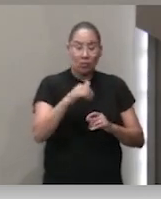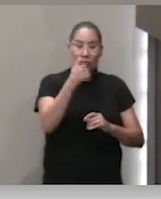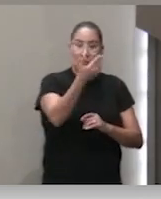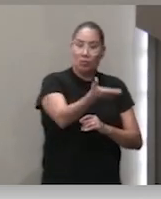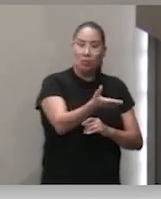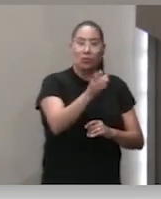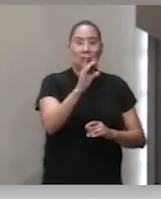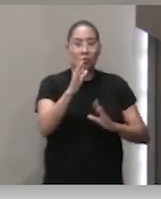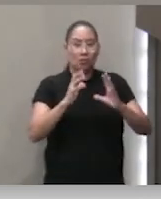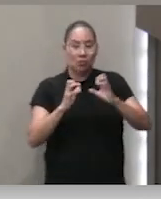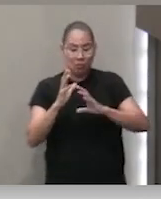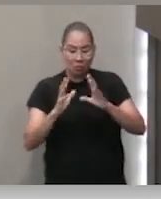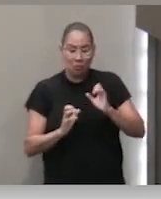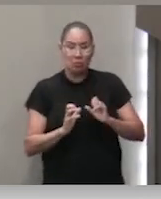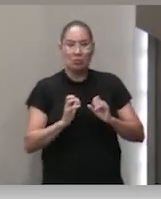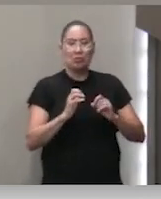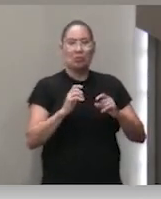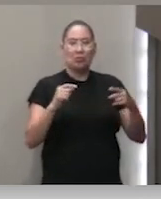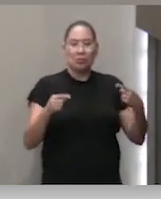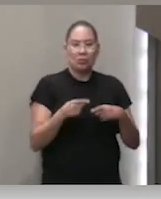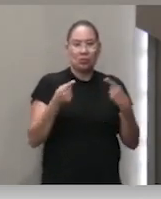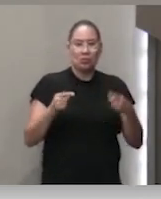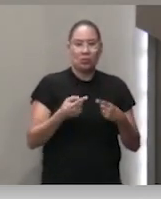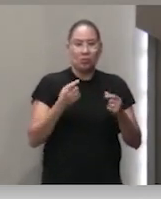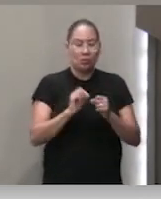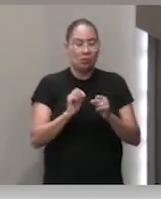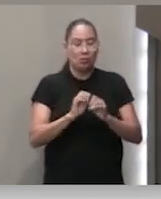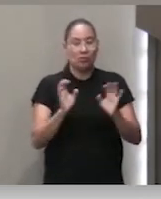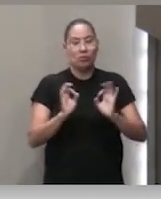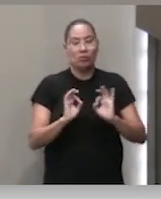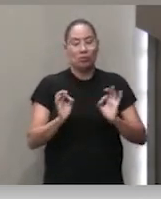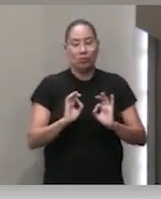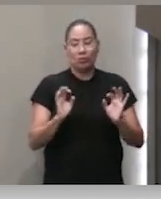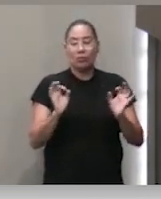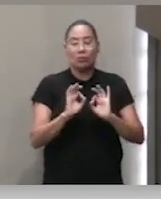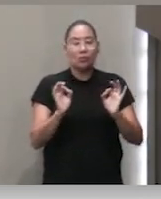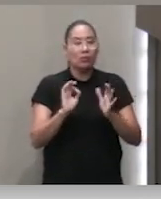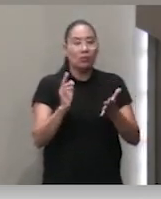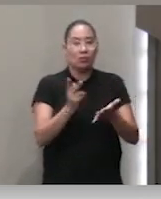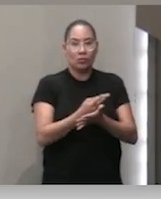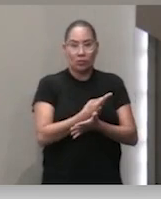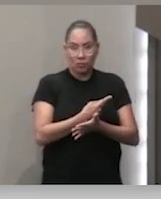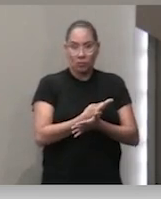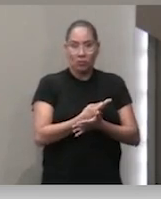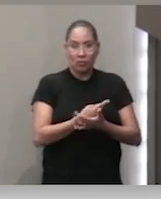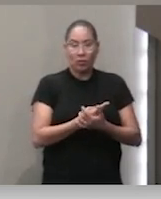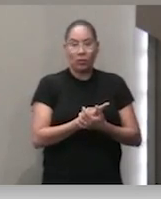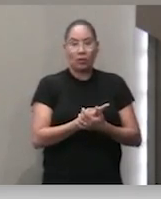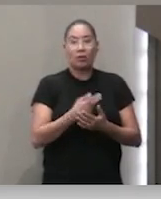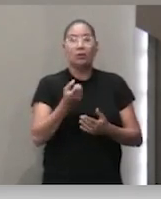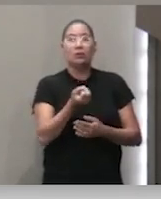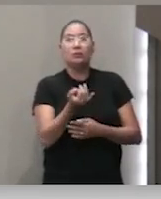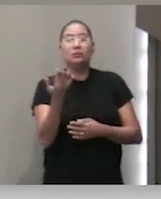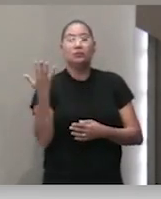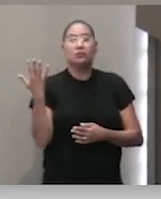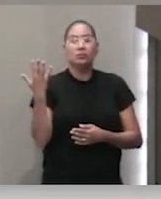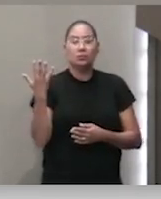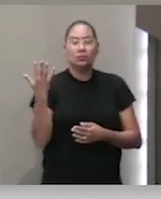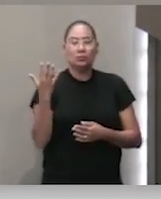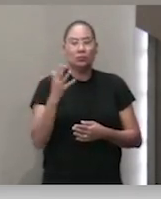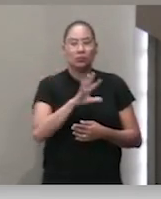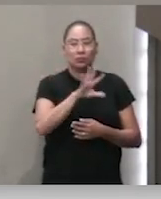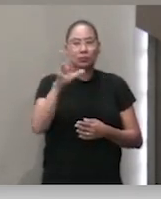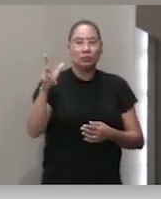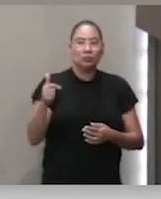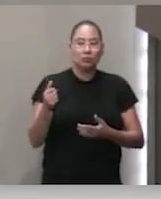isso, briga, só faz intriga, não faz nada. Nada acontece sem dinheiro, vereador Gil Krug. Quantos milhões de reais a gente trouxe para a